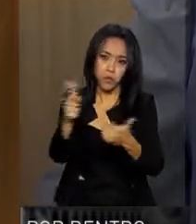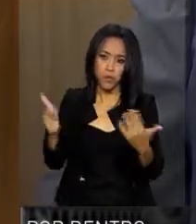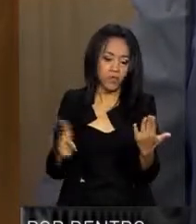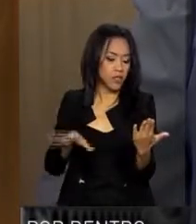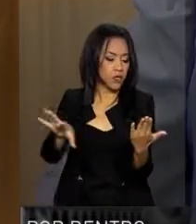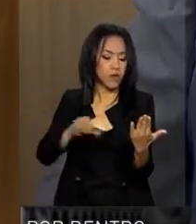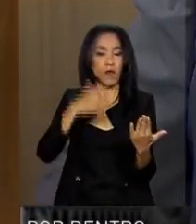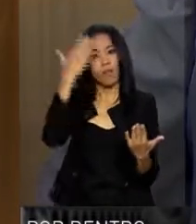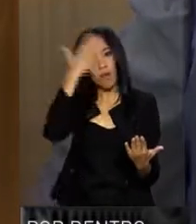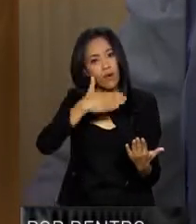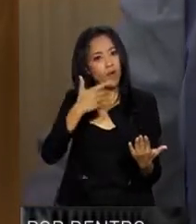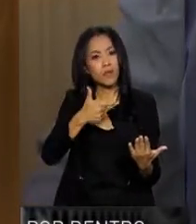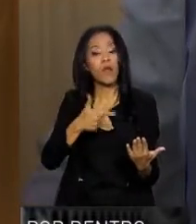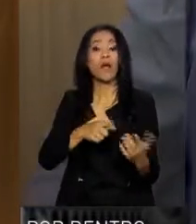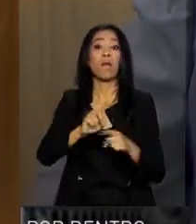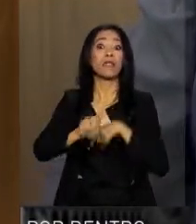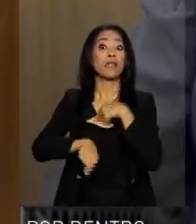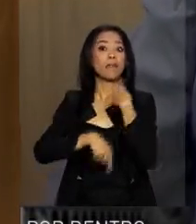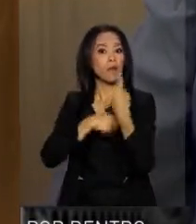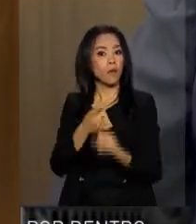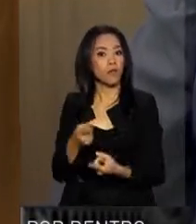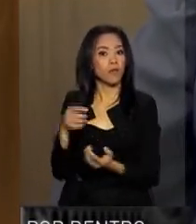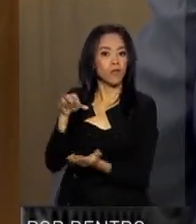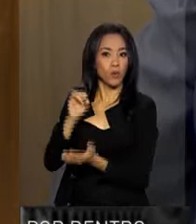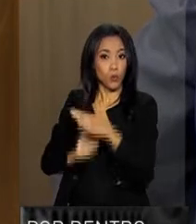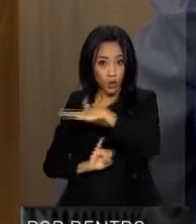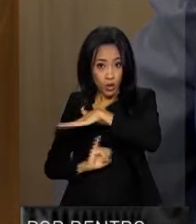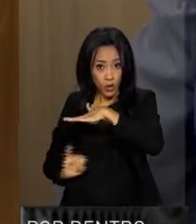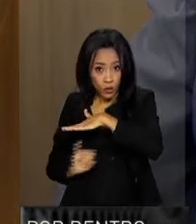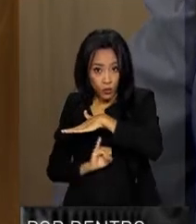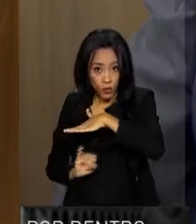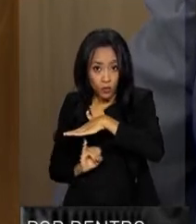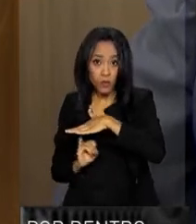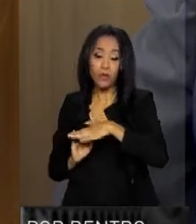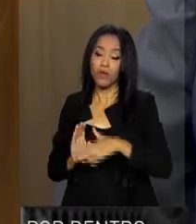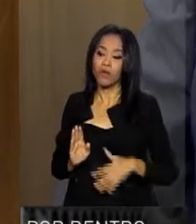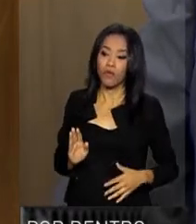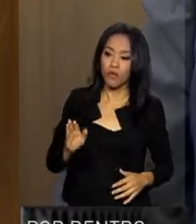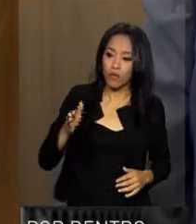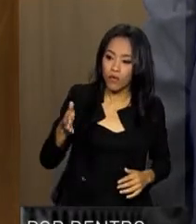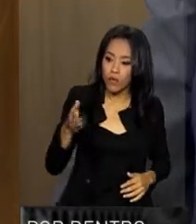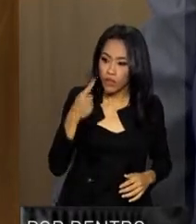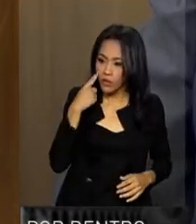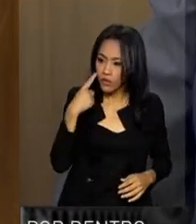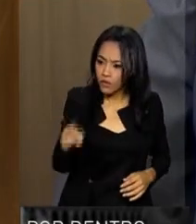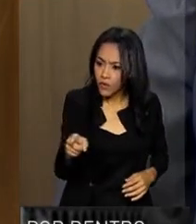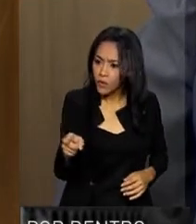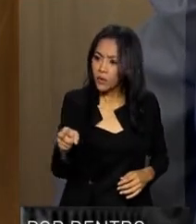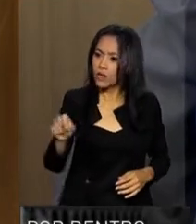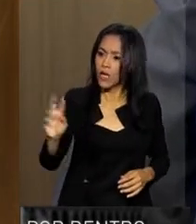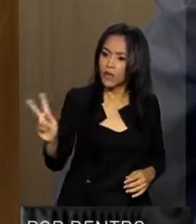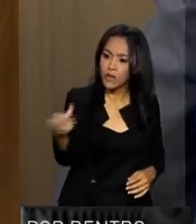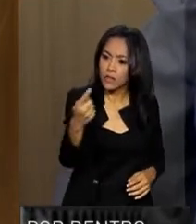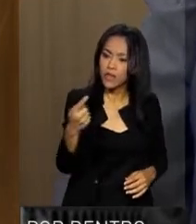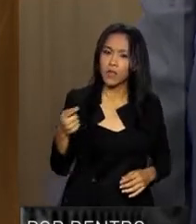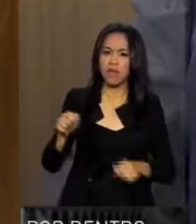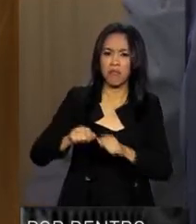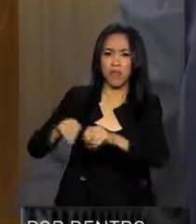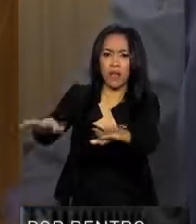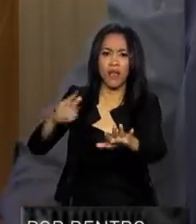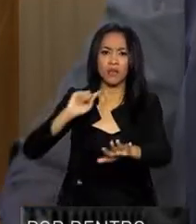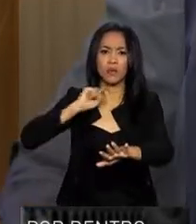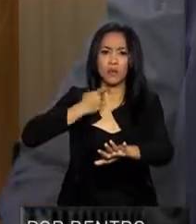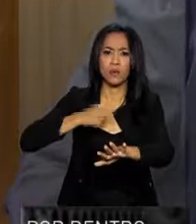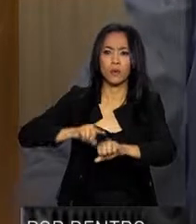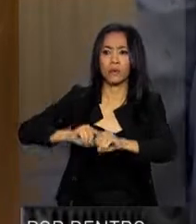comprovar mas depois que o instituto evandro chagas ele é apontou a contaminação e apontou